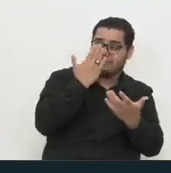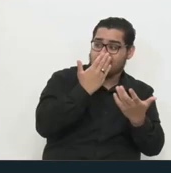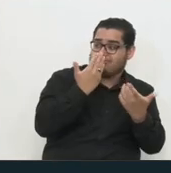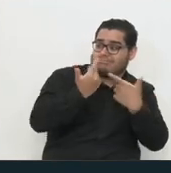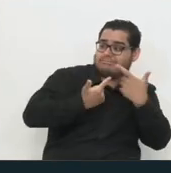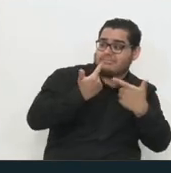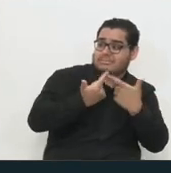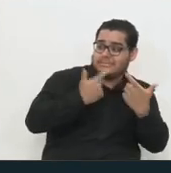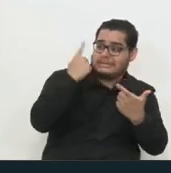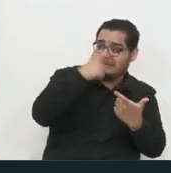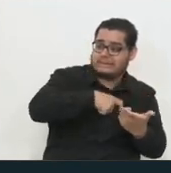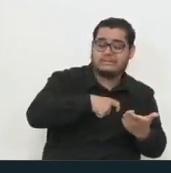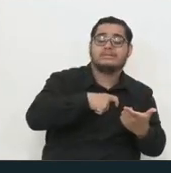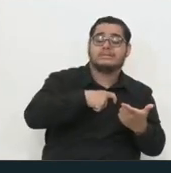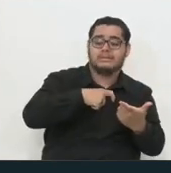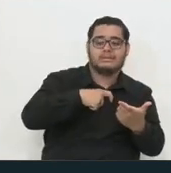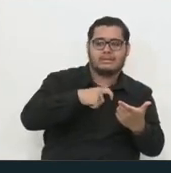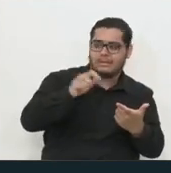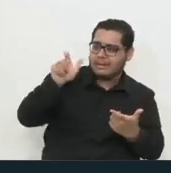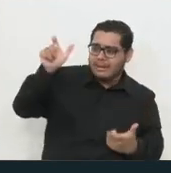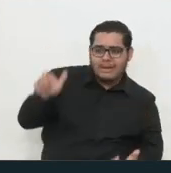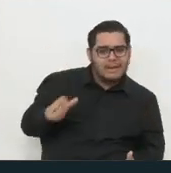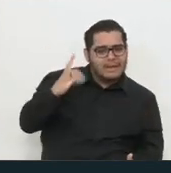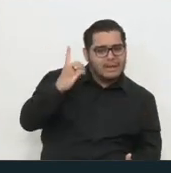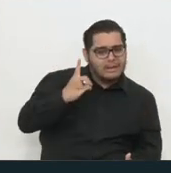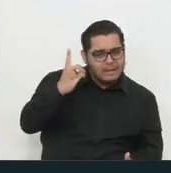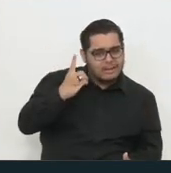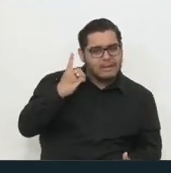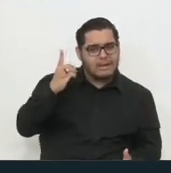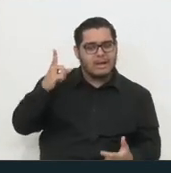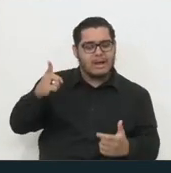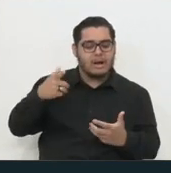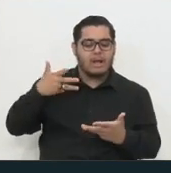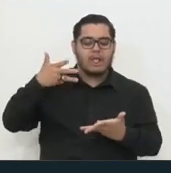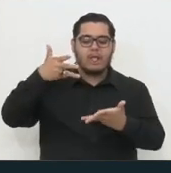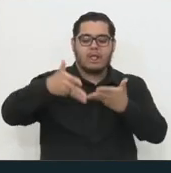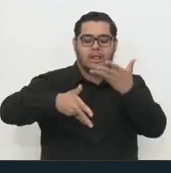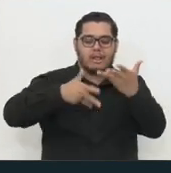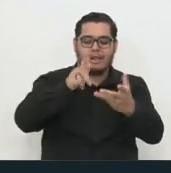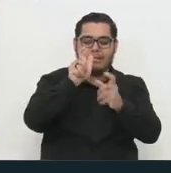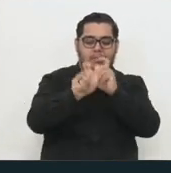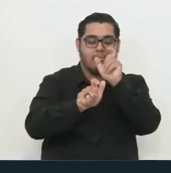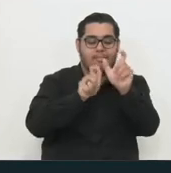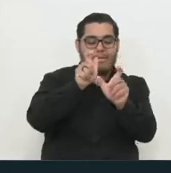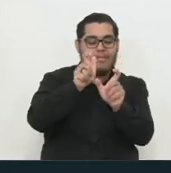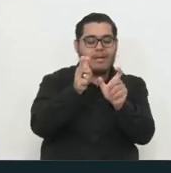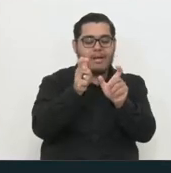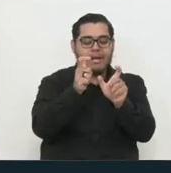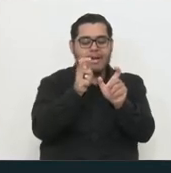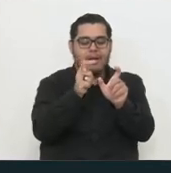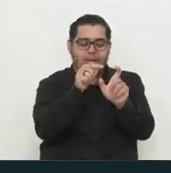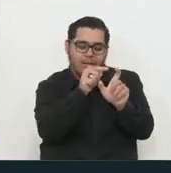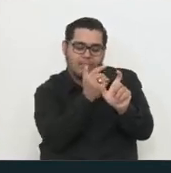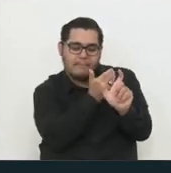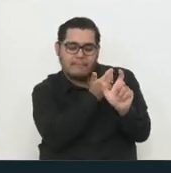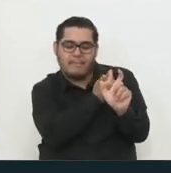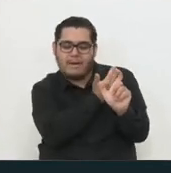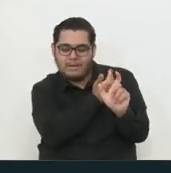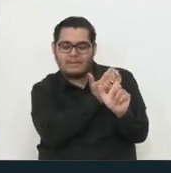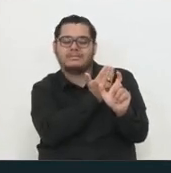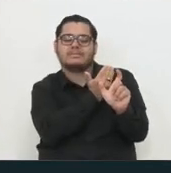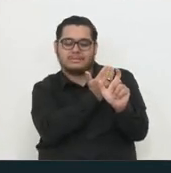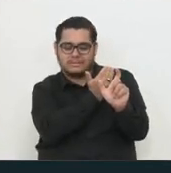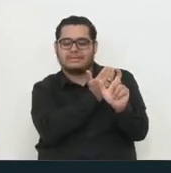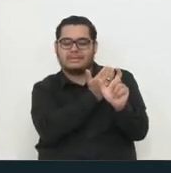não pode ser escudo para disseminação de discursos que preconceitos e